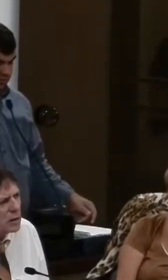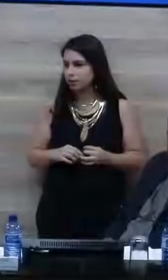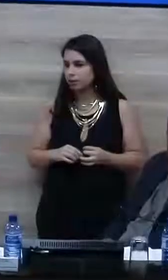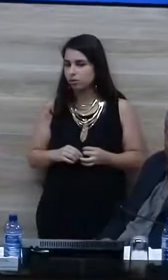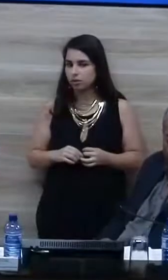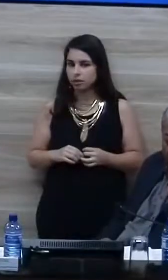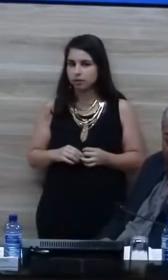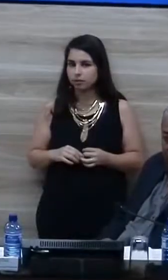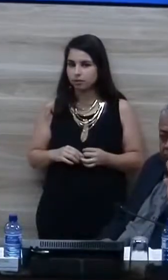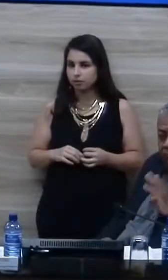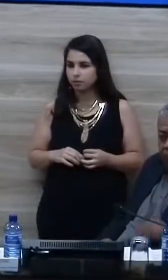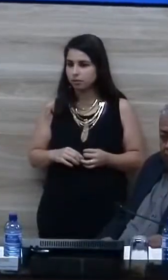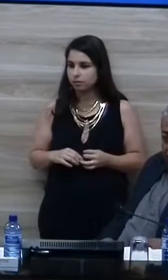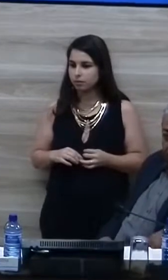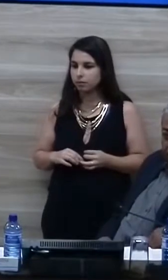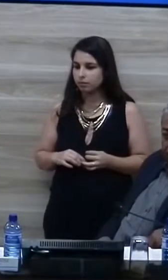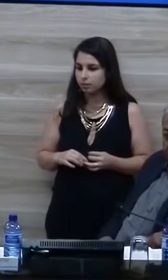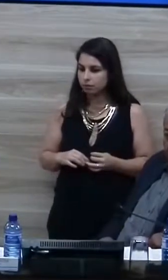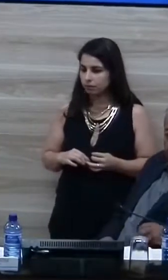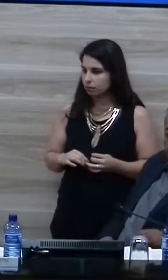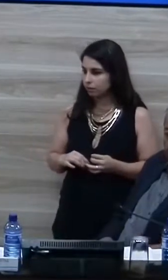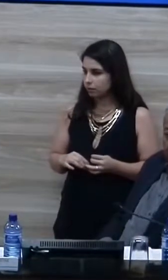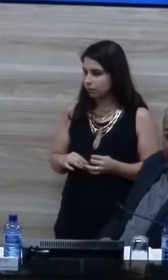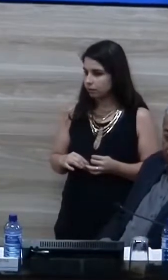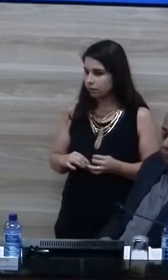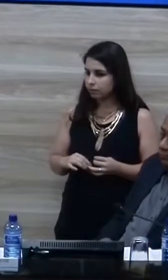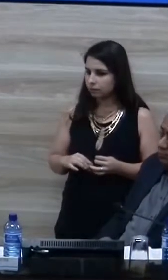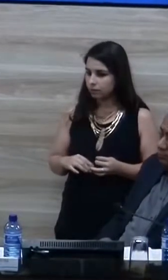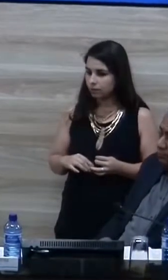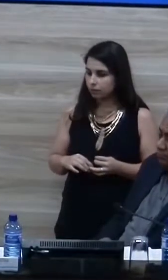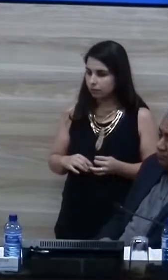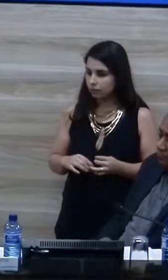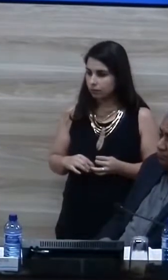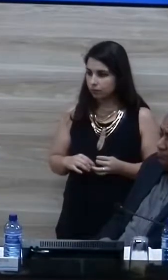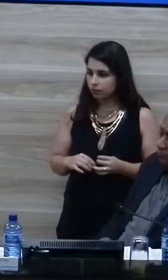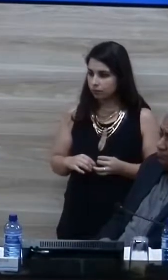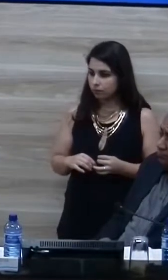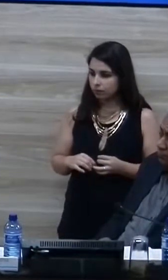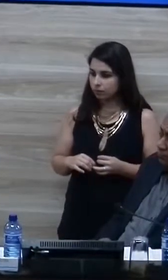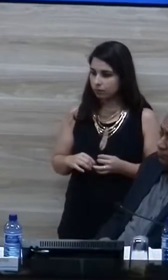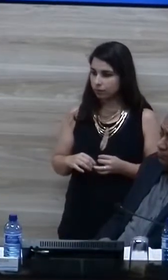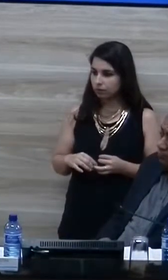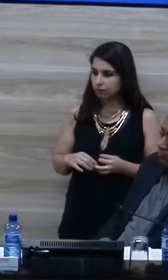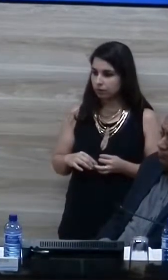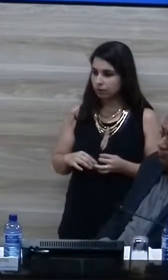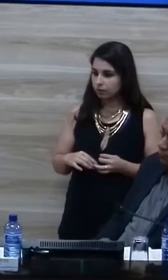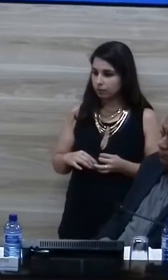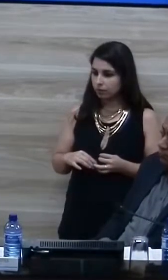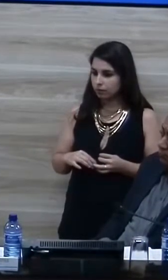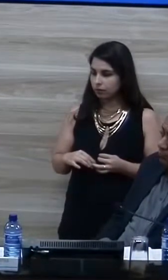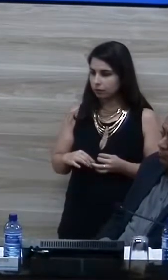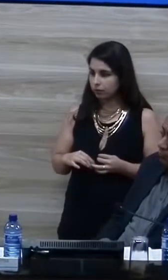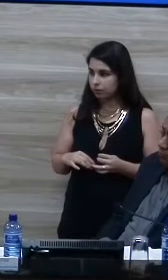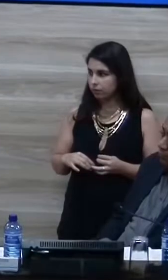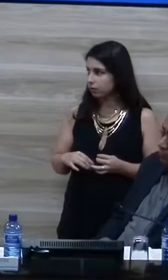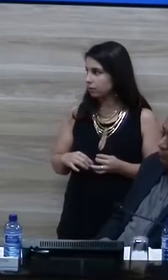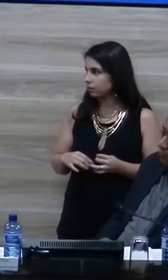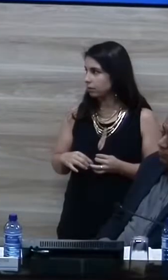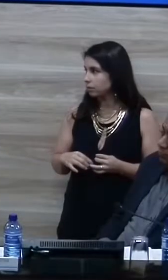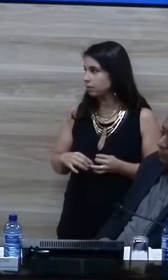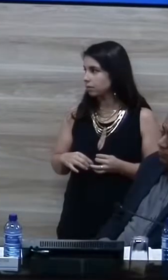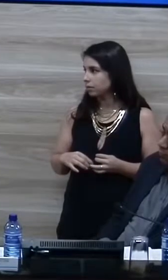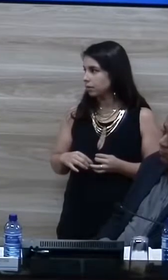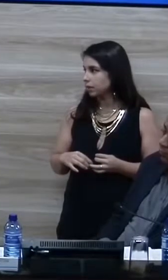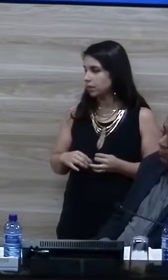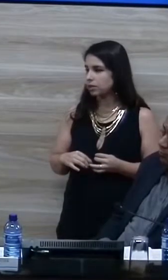de questão de ordem, ele não vai ser indeferido, não. Nesse momento, eu passo para a ordem do dia o seu